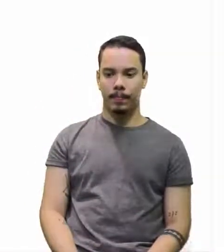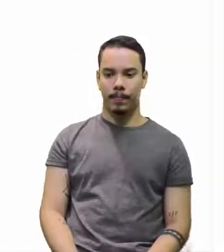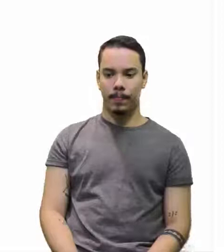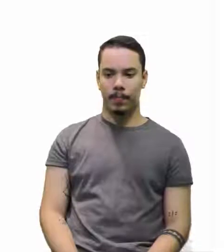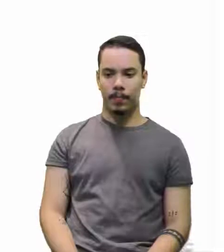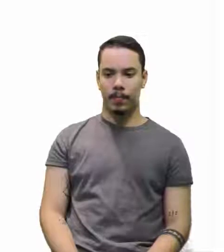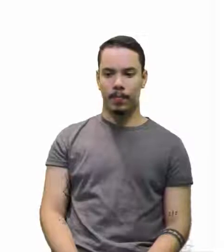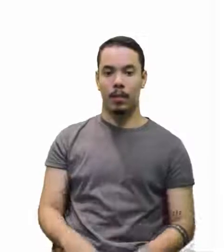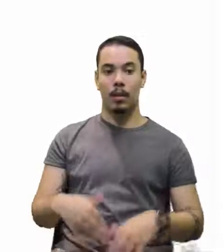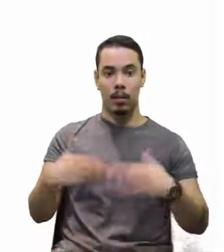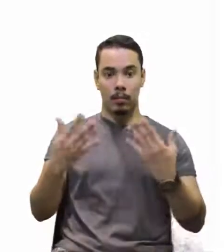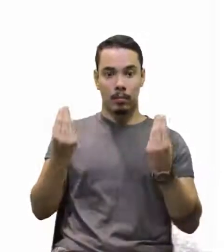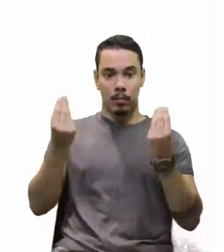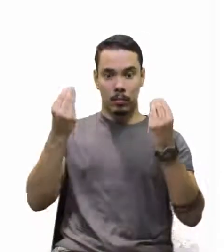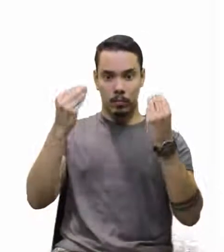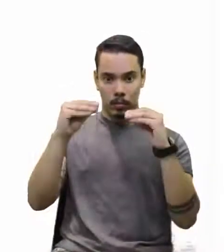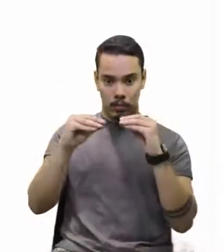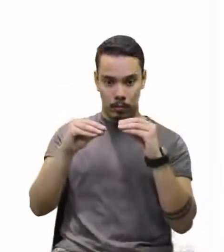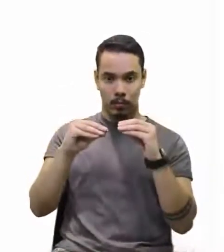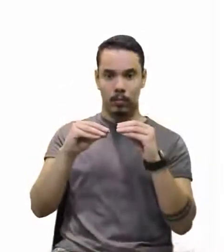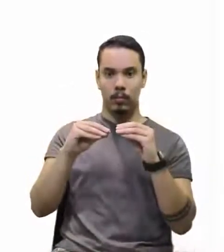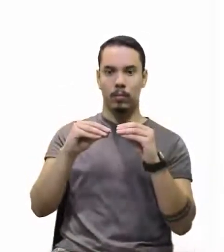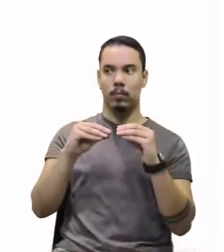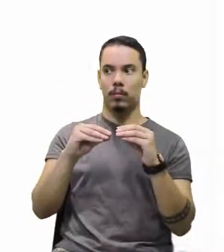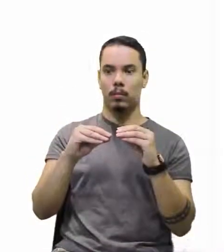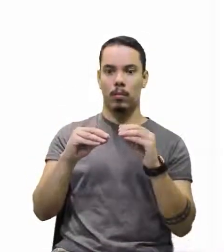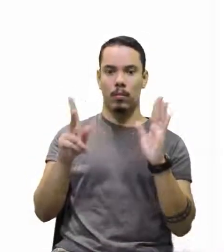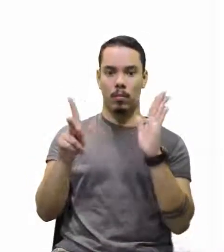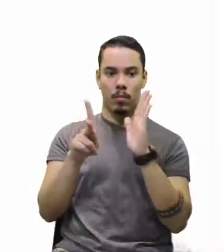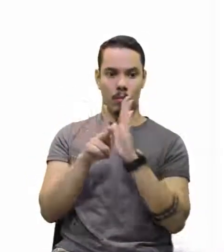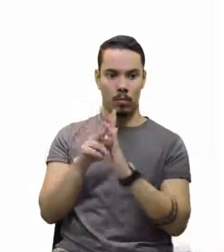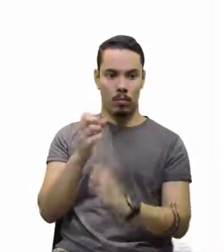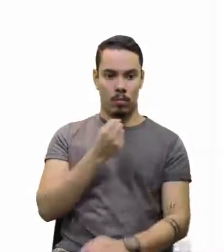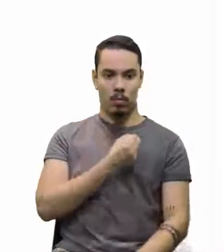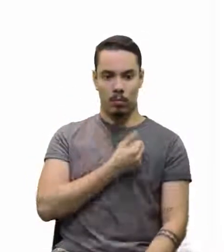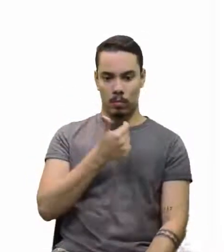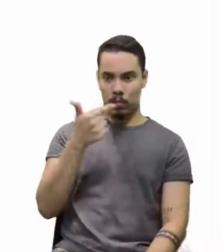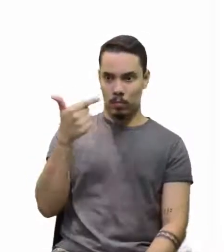Colocando a chave na posição 2, ó, coloquei aqui agora, mudou.